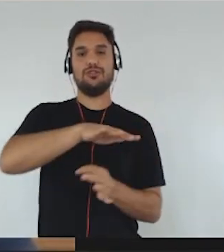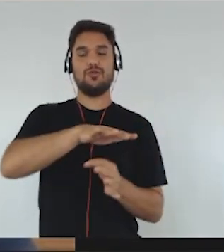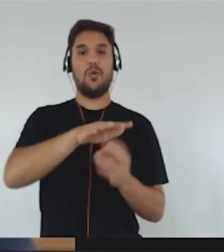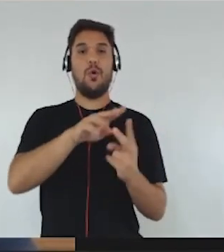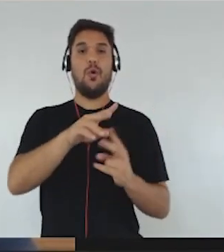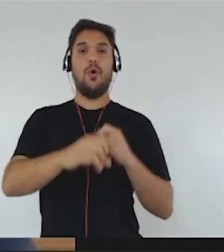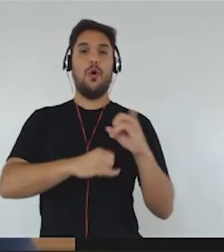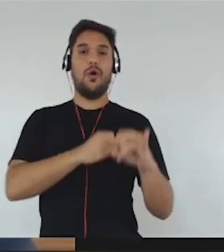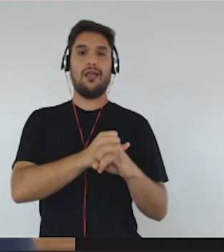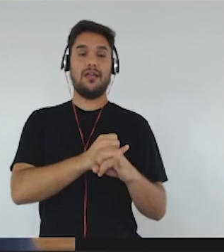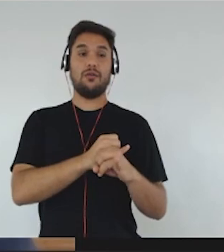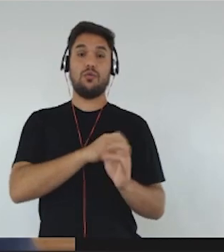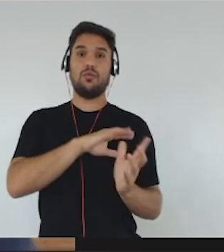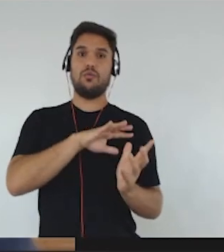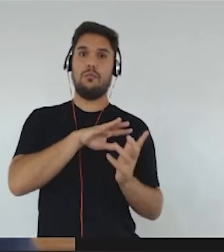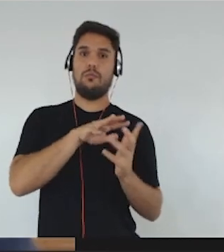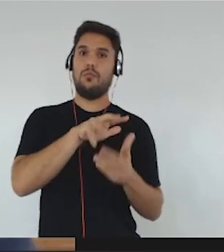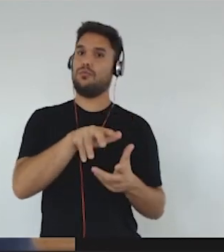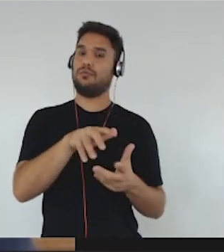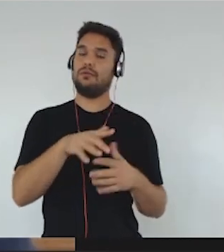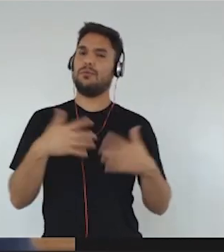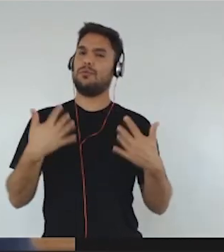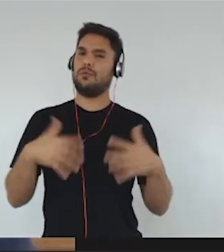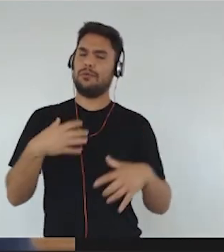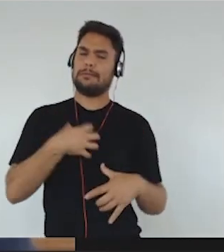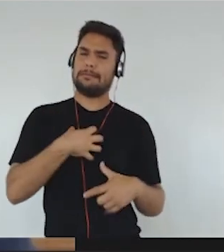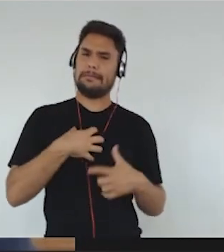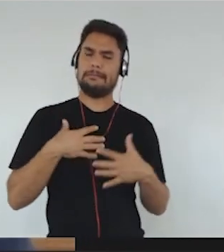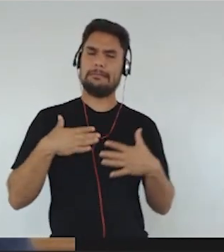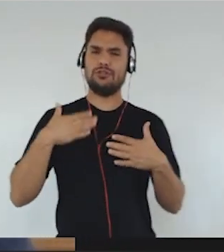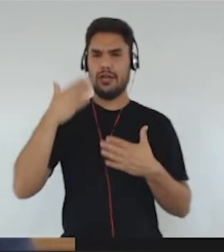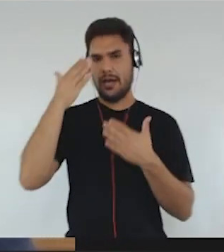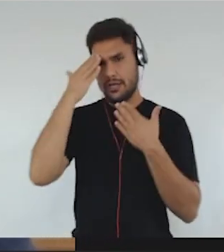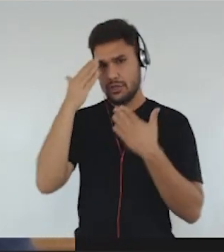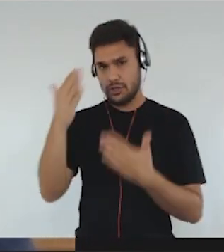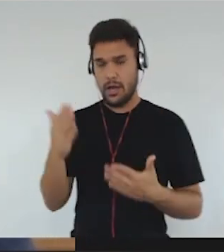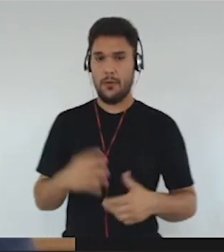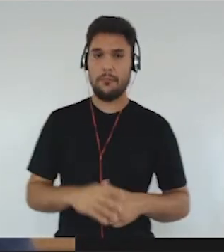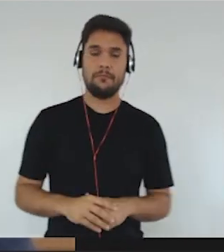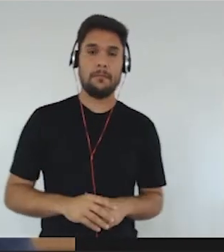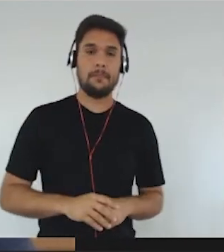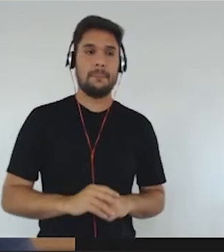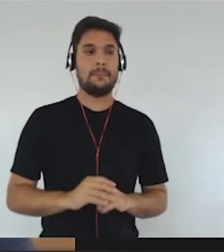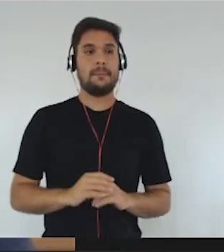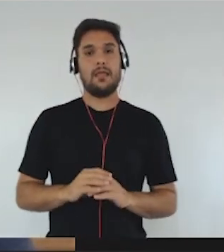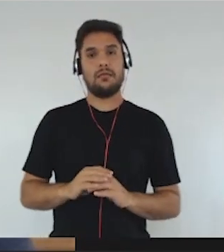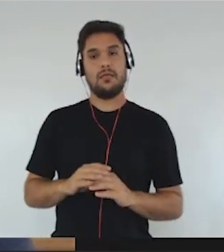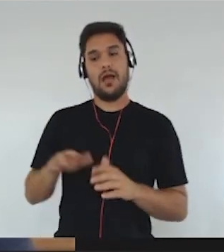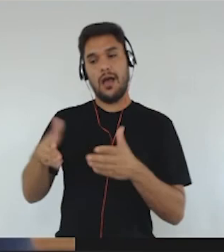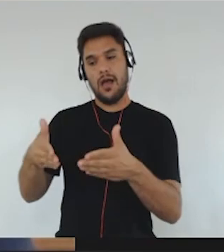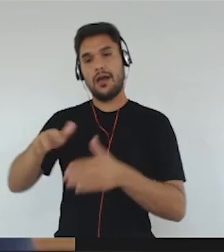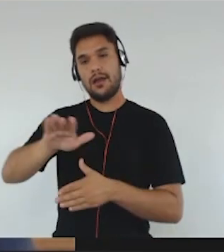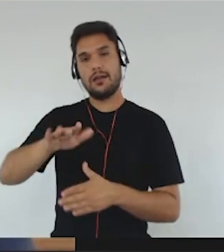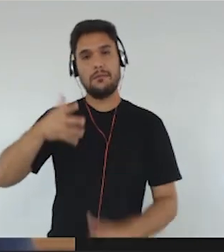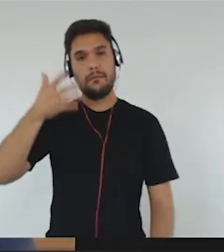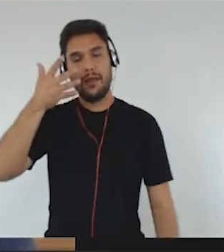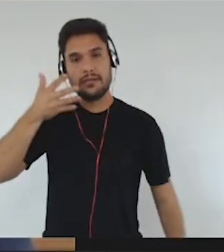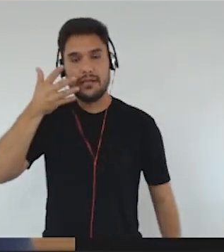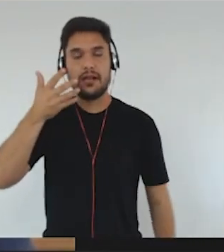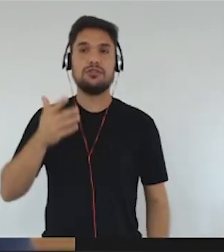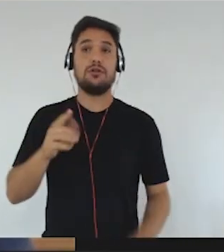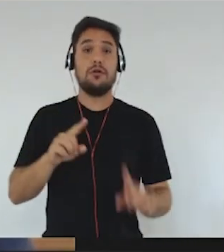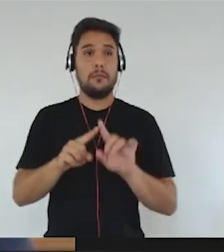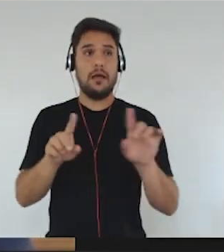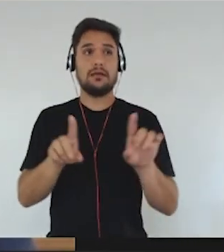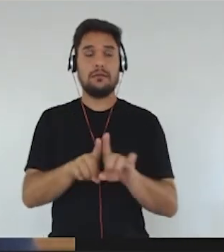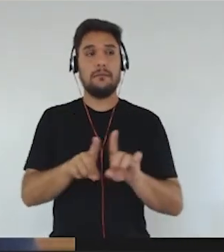e com o sentimento de gratidão, não só no que se refere aos nossos palestrantes,